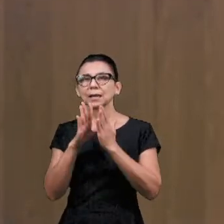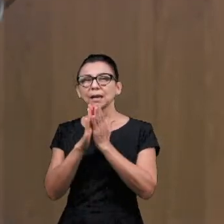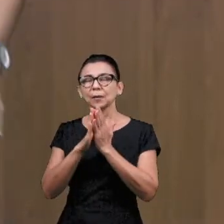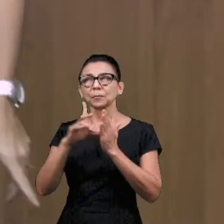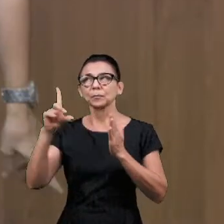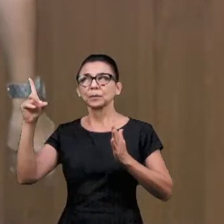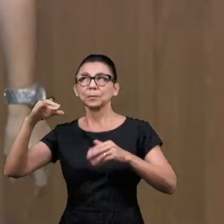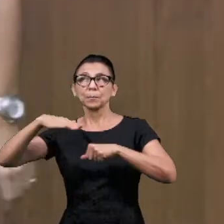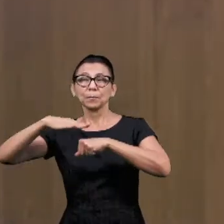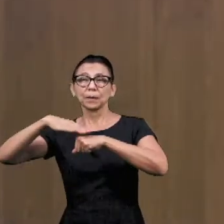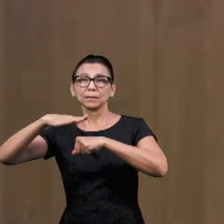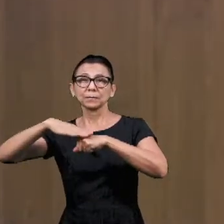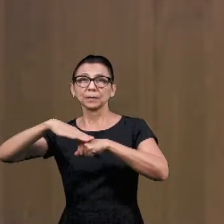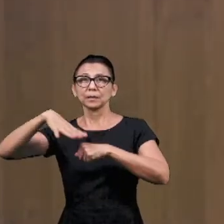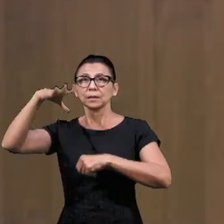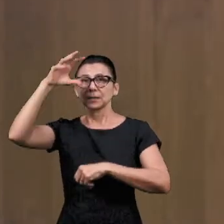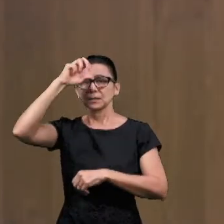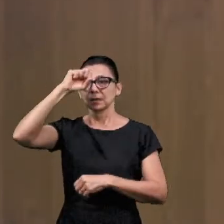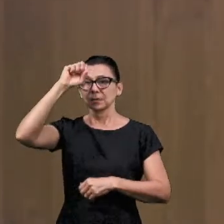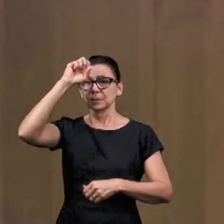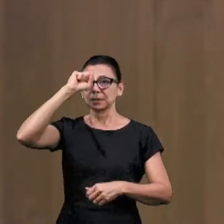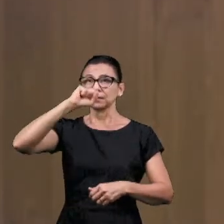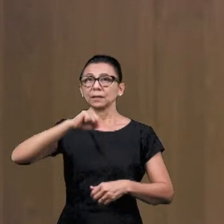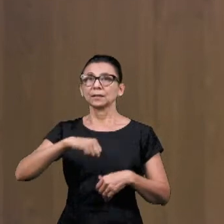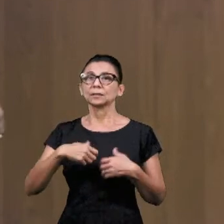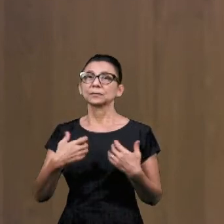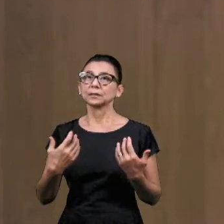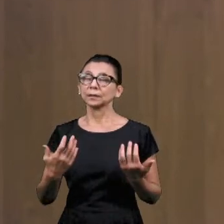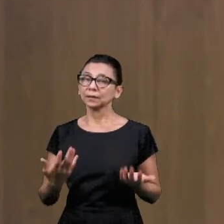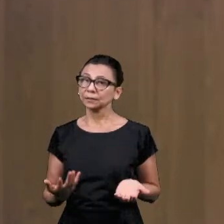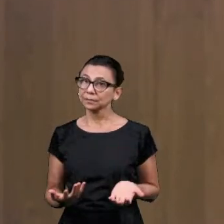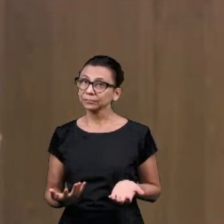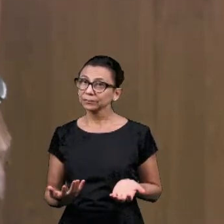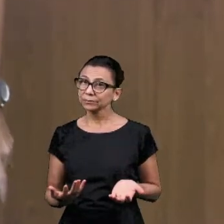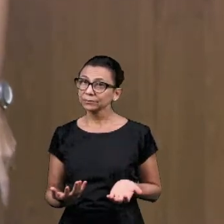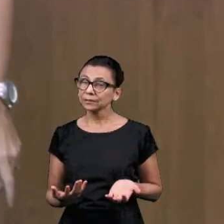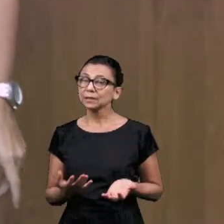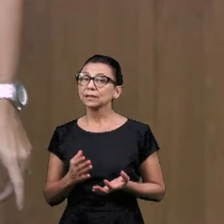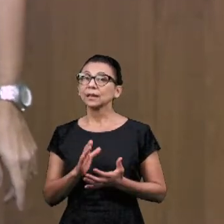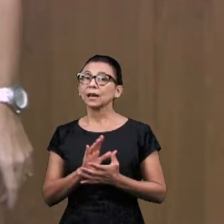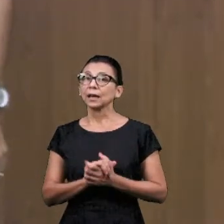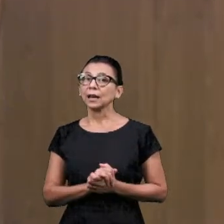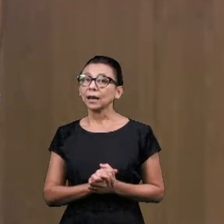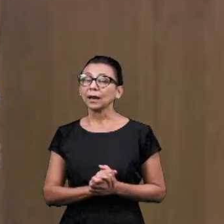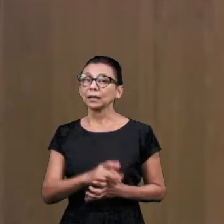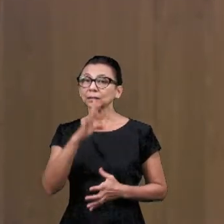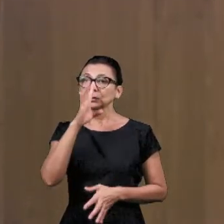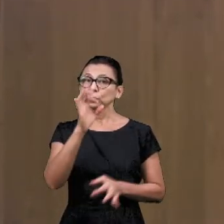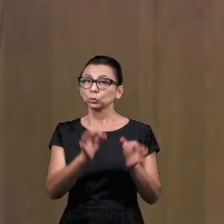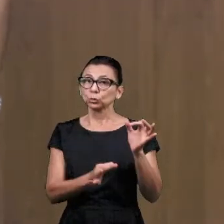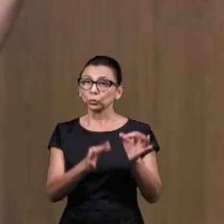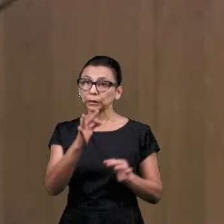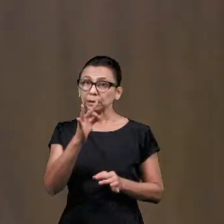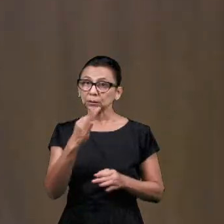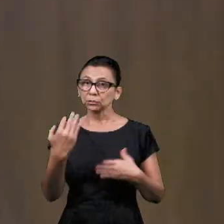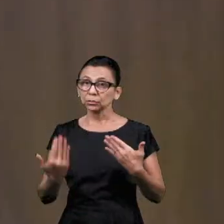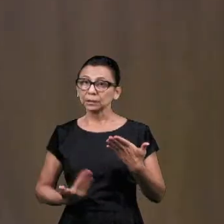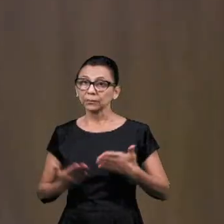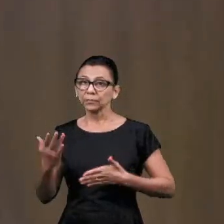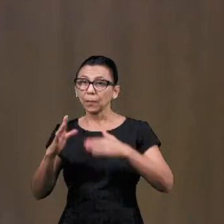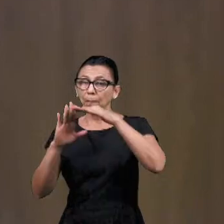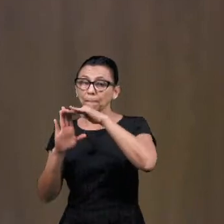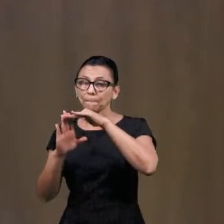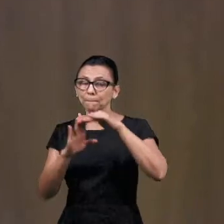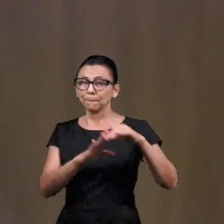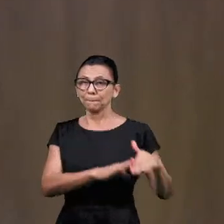Deus, porque só assim eles estarão guardados dos juízos que vêm sobre este mundo. E a palavra